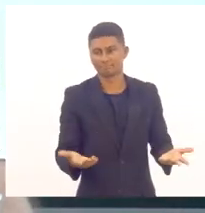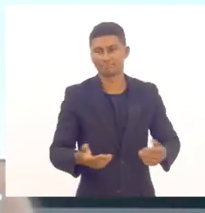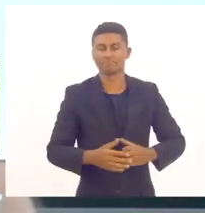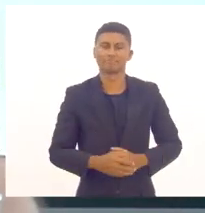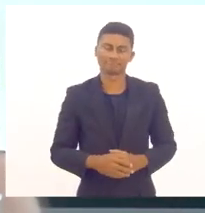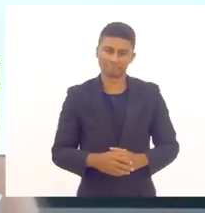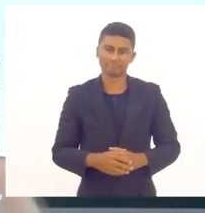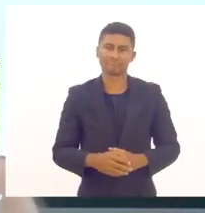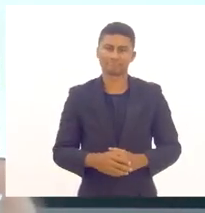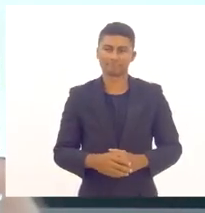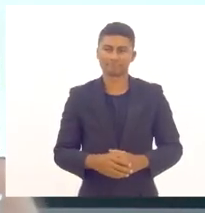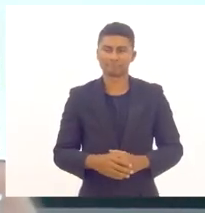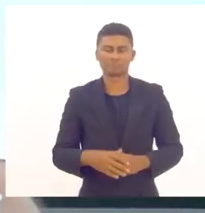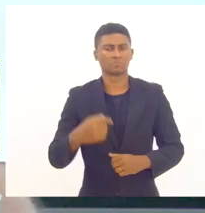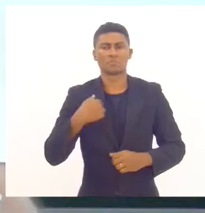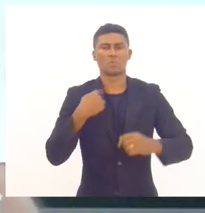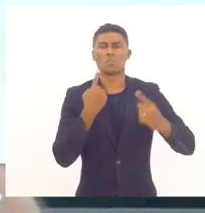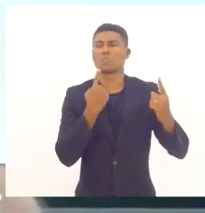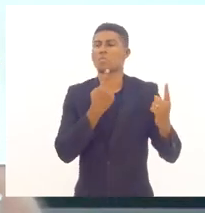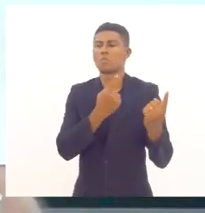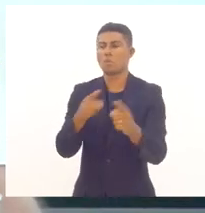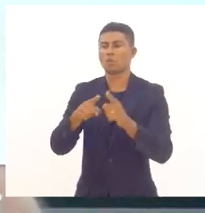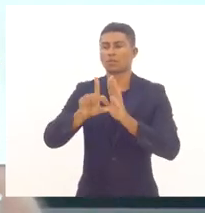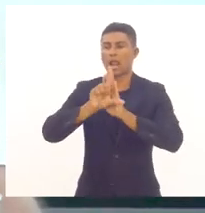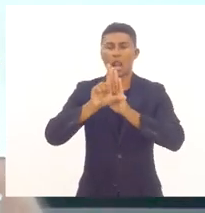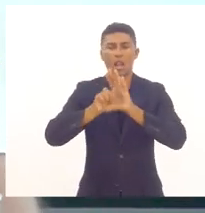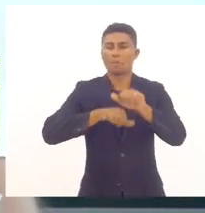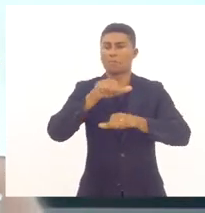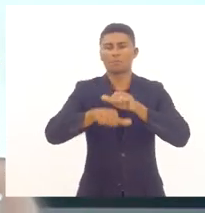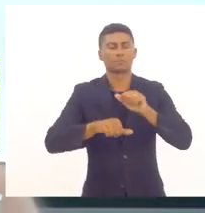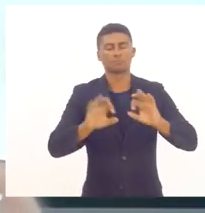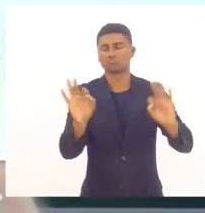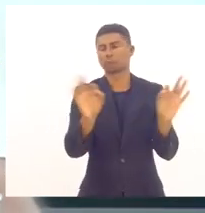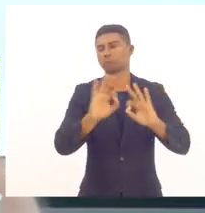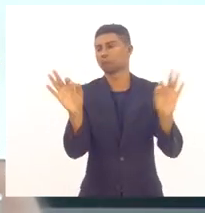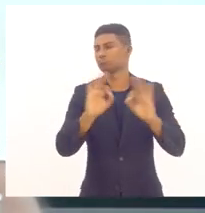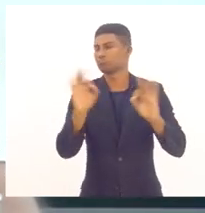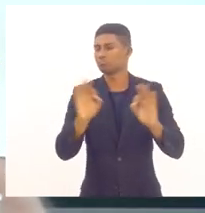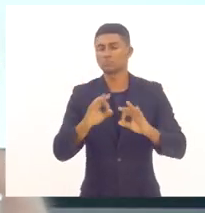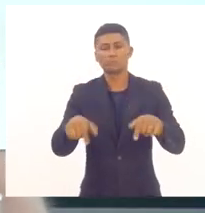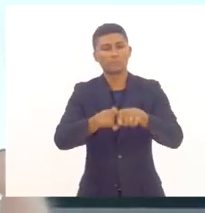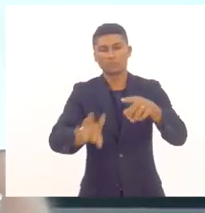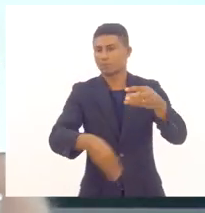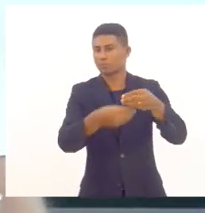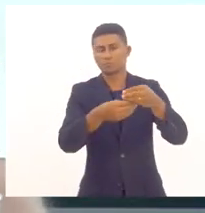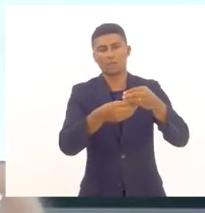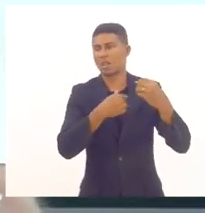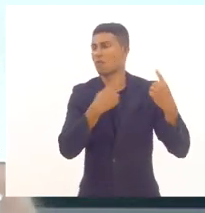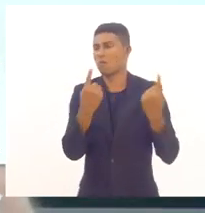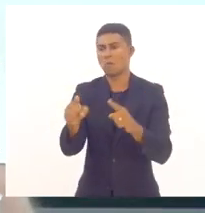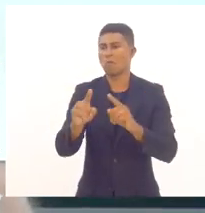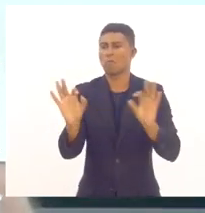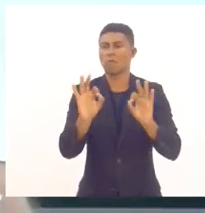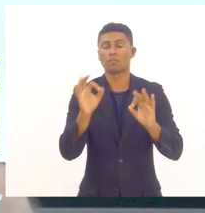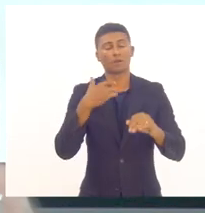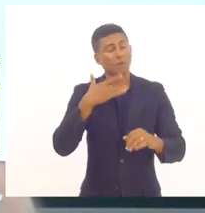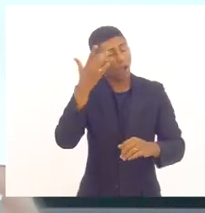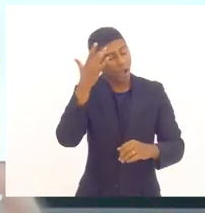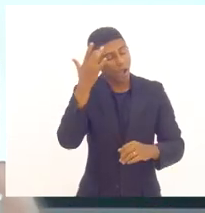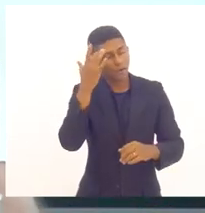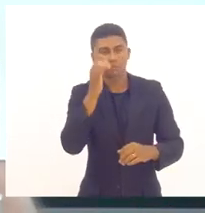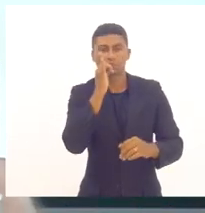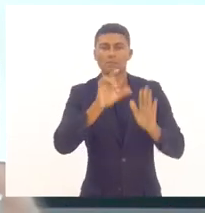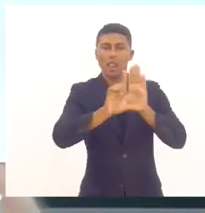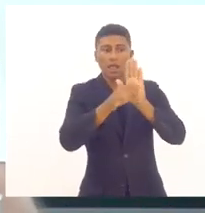Tá? Eu não sou contra nenhuma mudança de lei, não sou contra nenhum acréscimo, sou contra interromper processo que